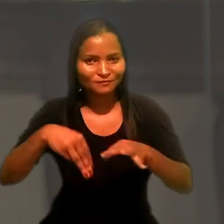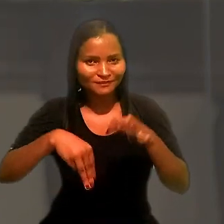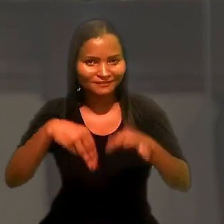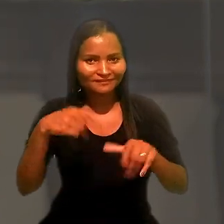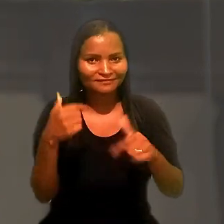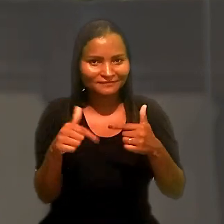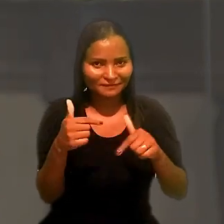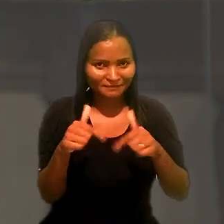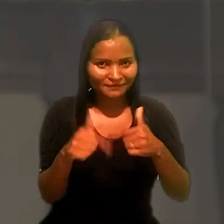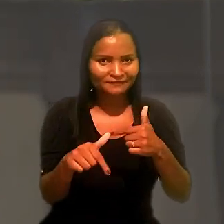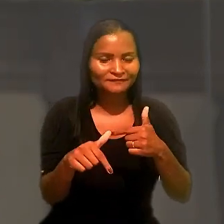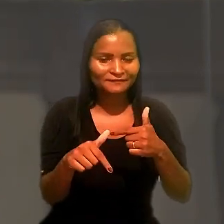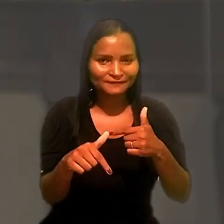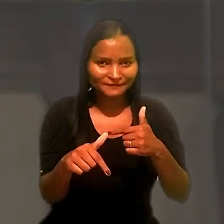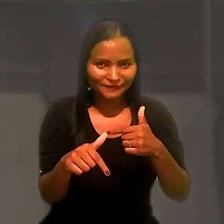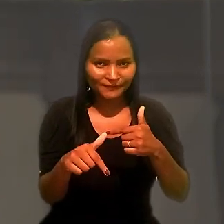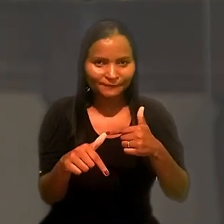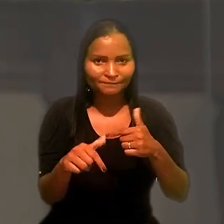magistrados trabalhistas, né?